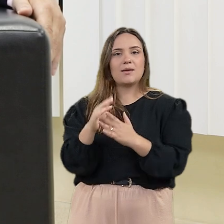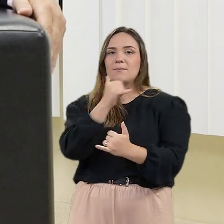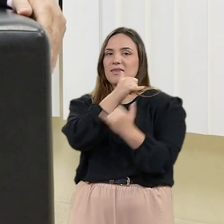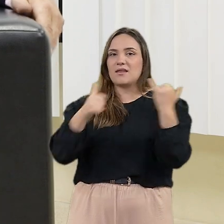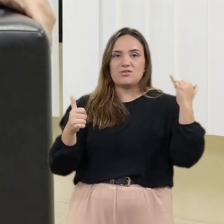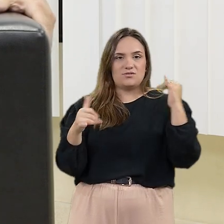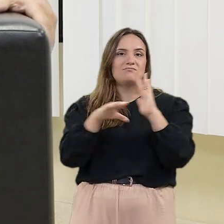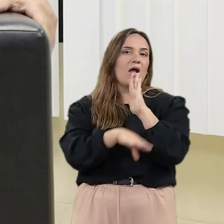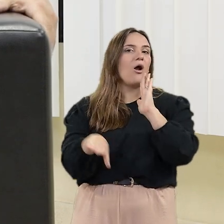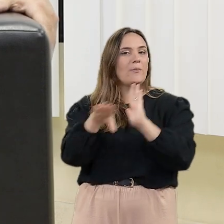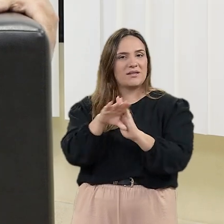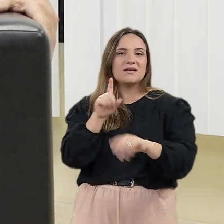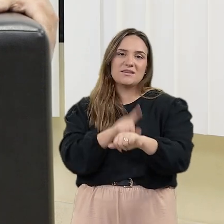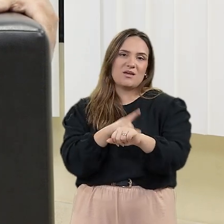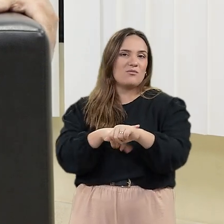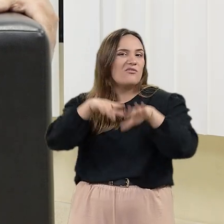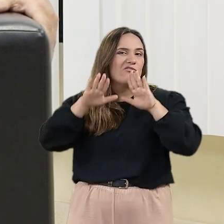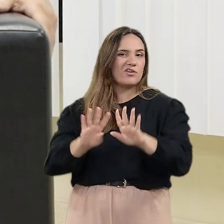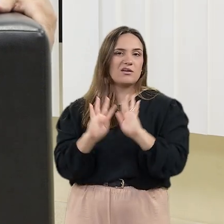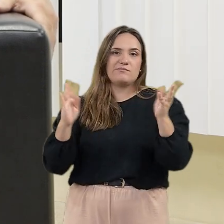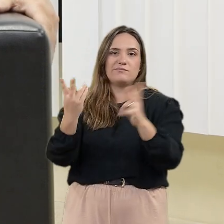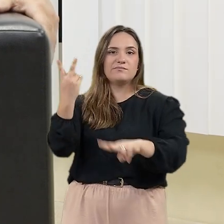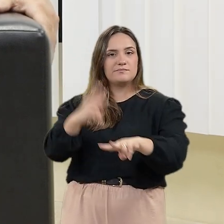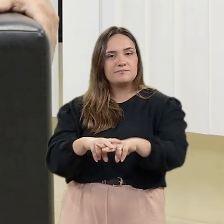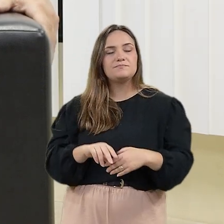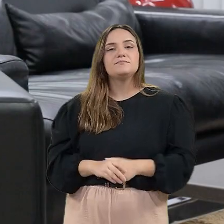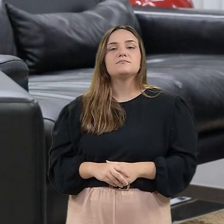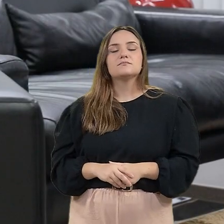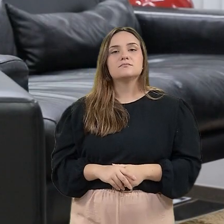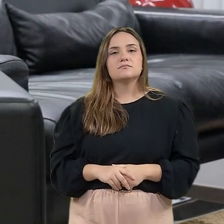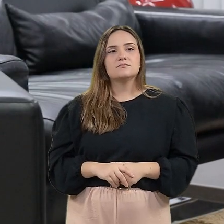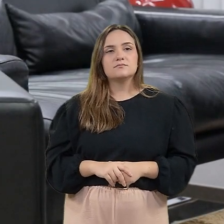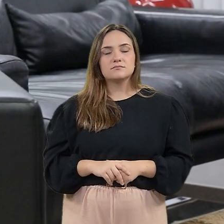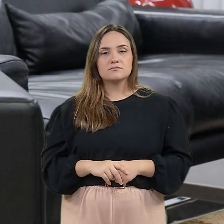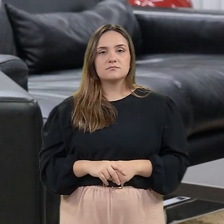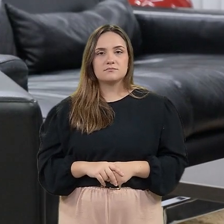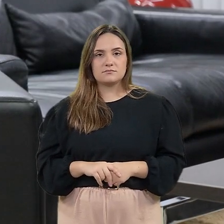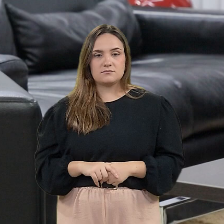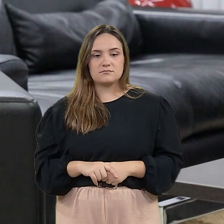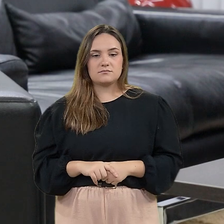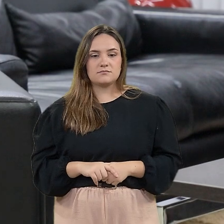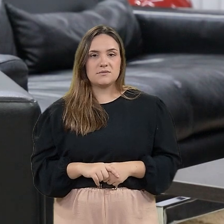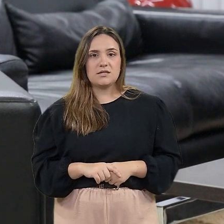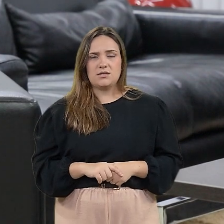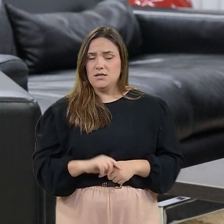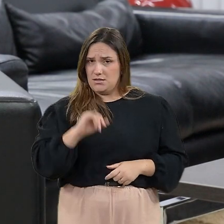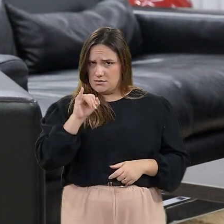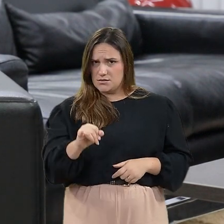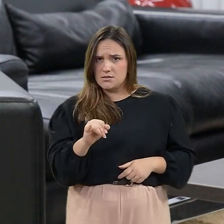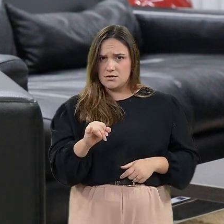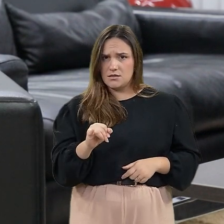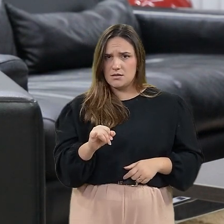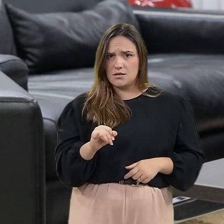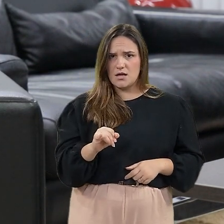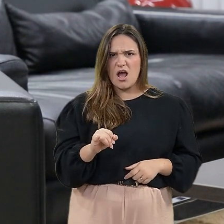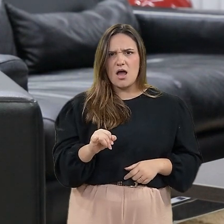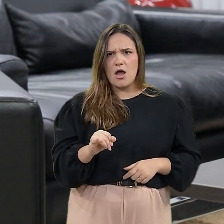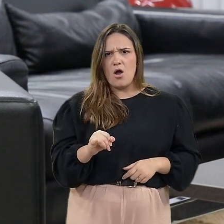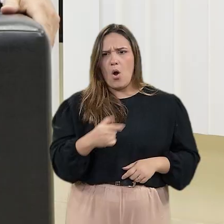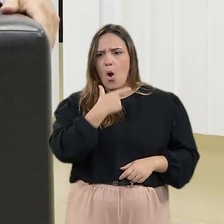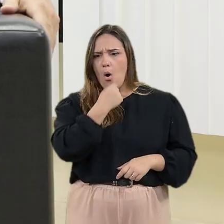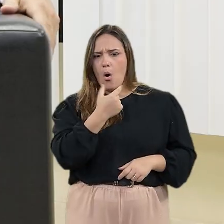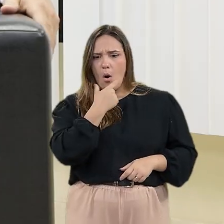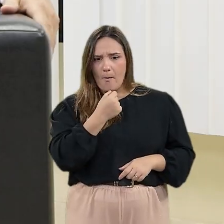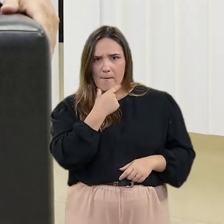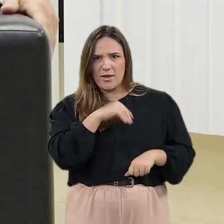1/3 até a metade. E a pena do condenado, ela é aumentada caso descumpra a medida